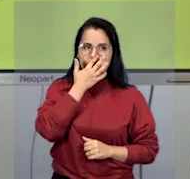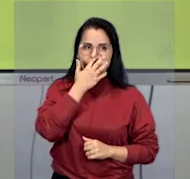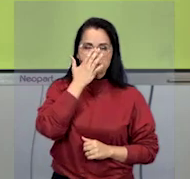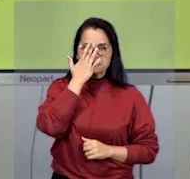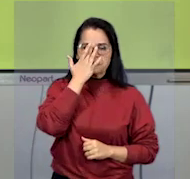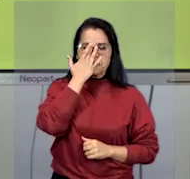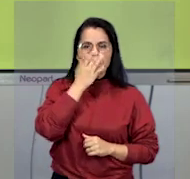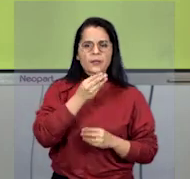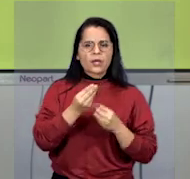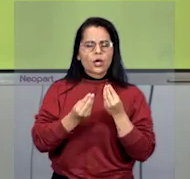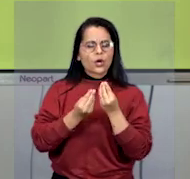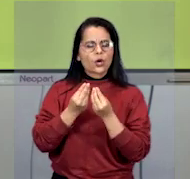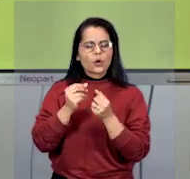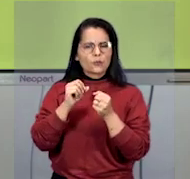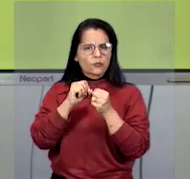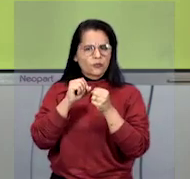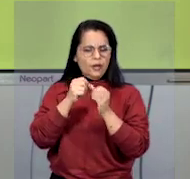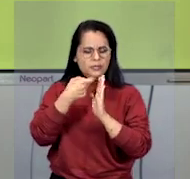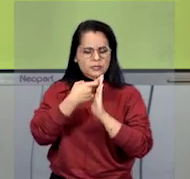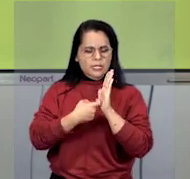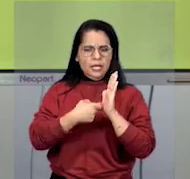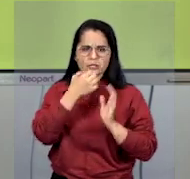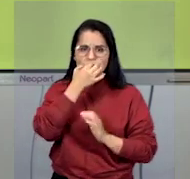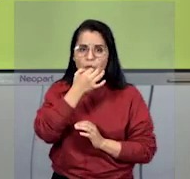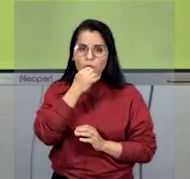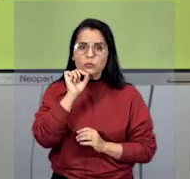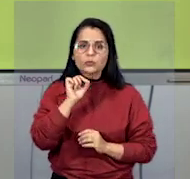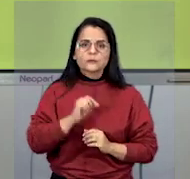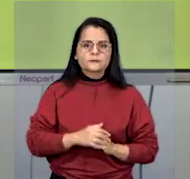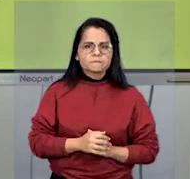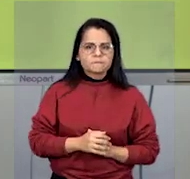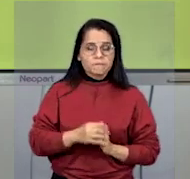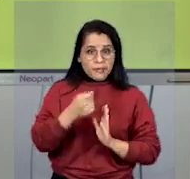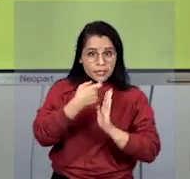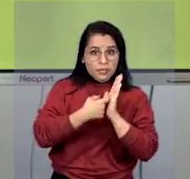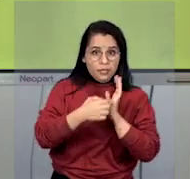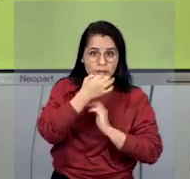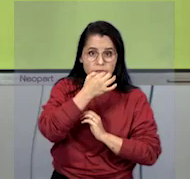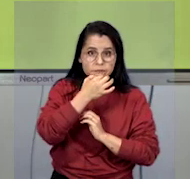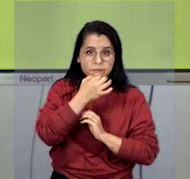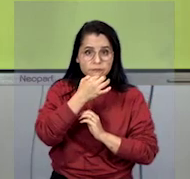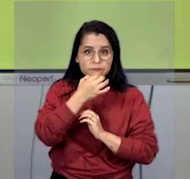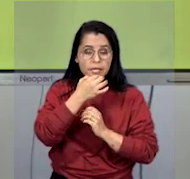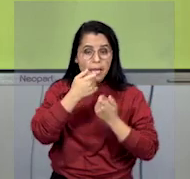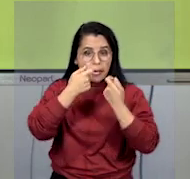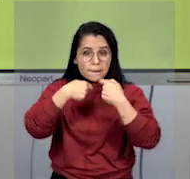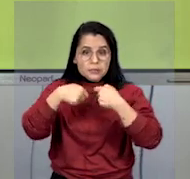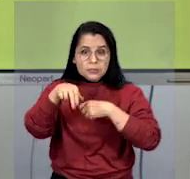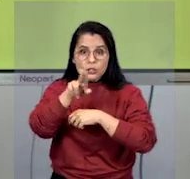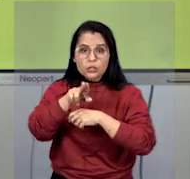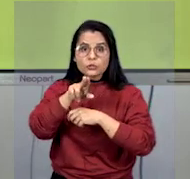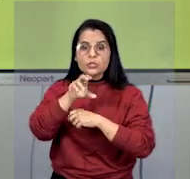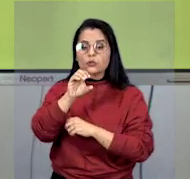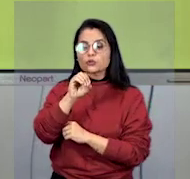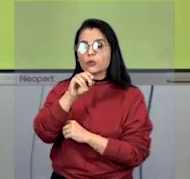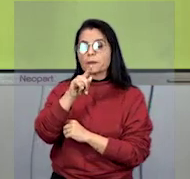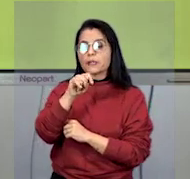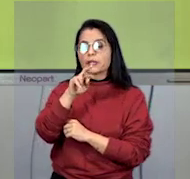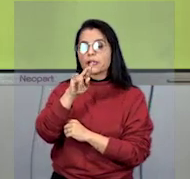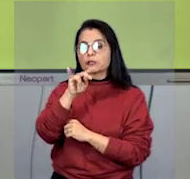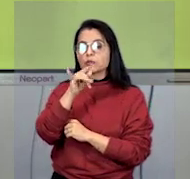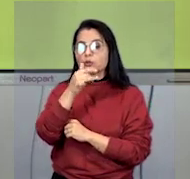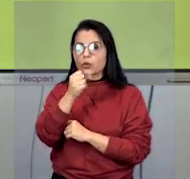E quando você faz um texto argumentativo, que é um texto de opinião, você tem que usar os operadores